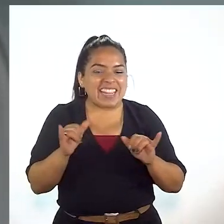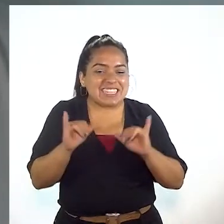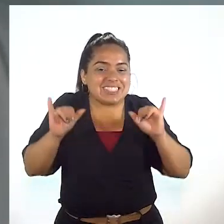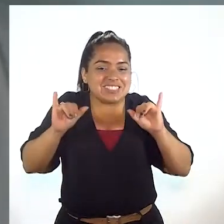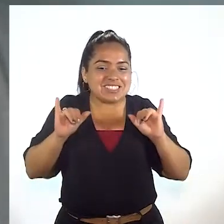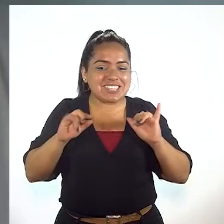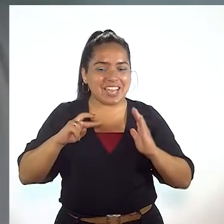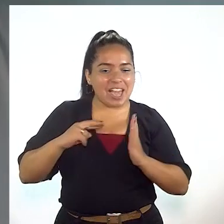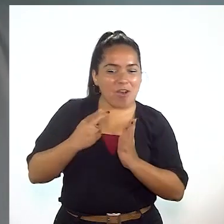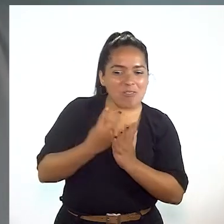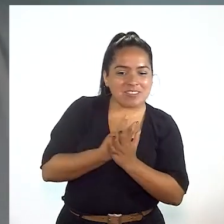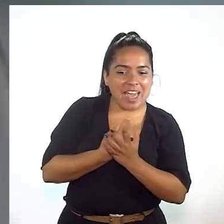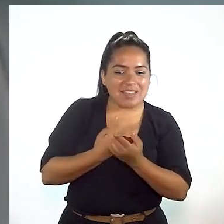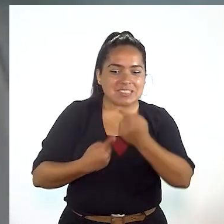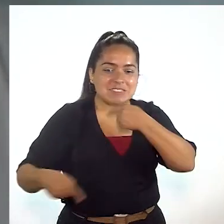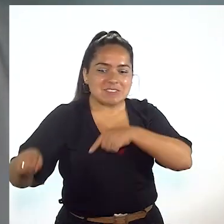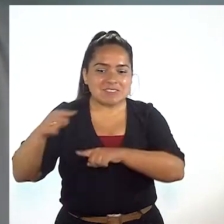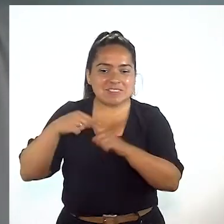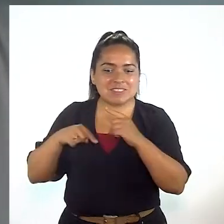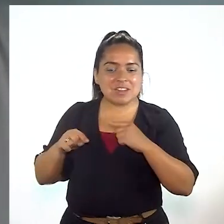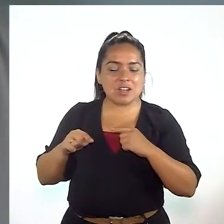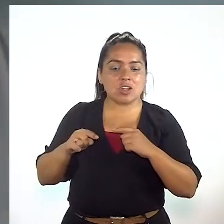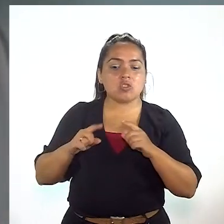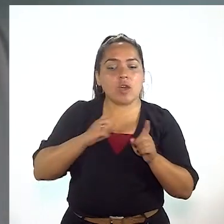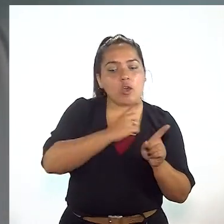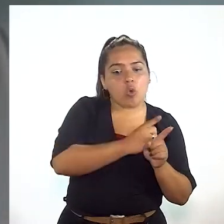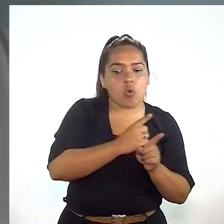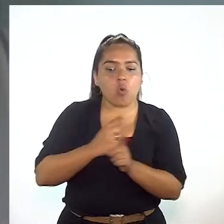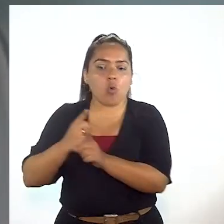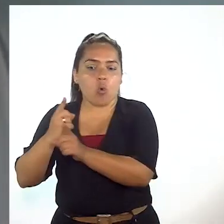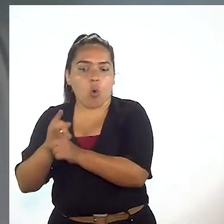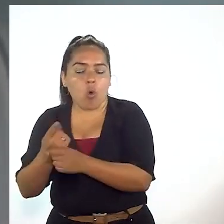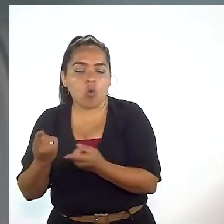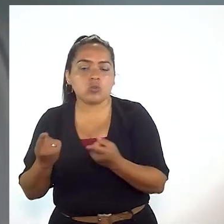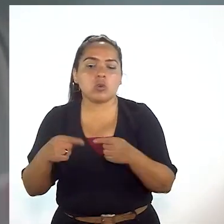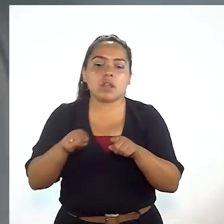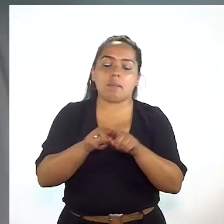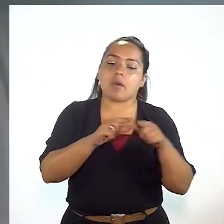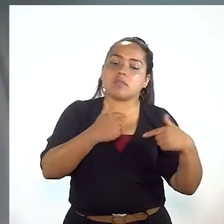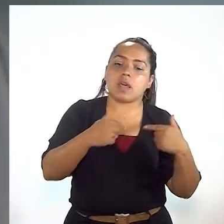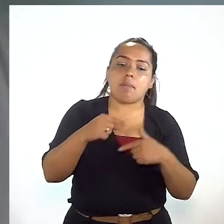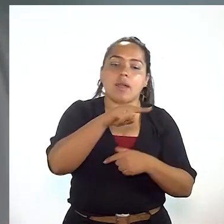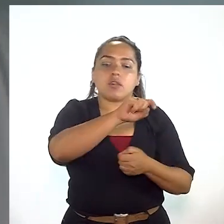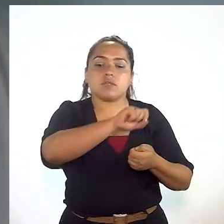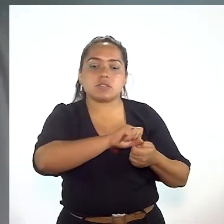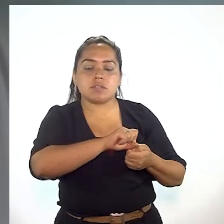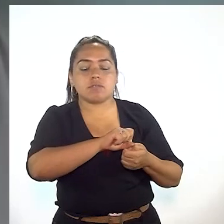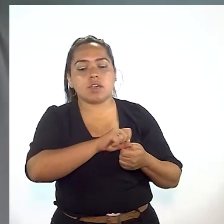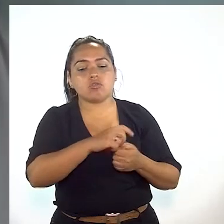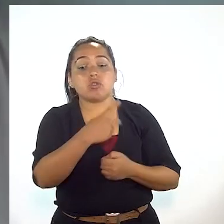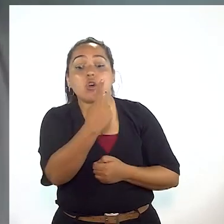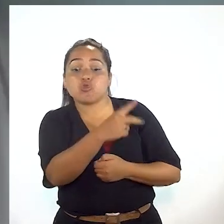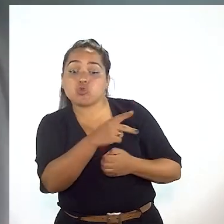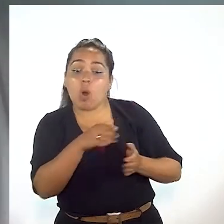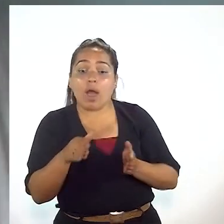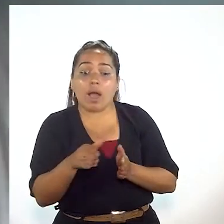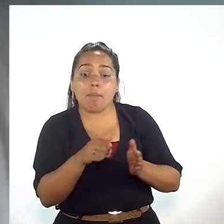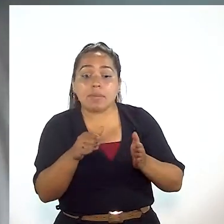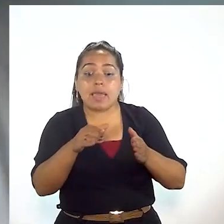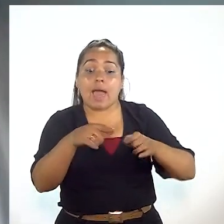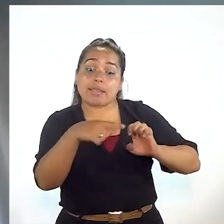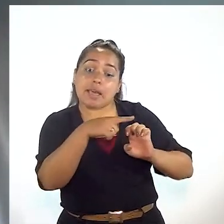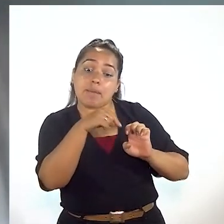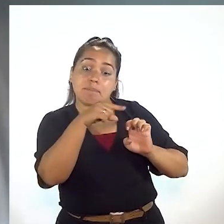essa troca e essa sinergia, essa conexão que acontece, né, a partir desses encontros e do trabalho que você tem feito,